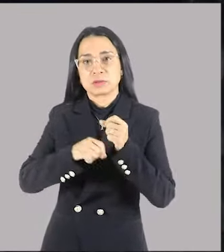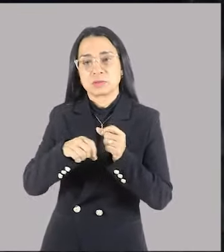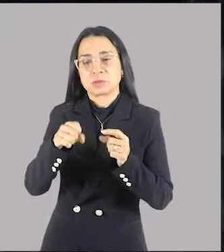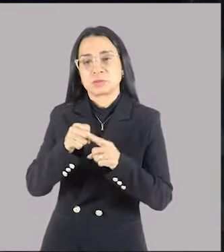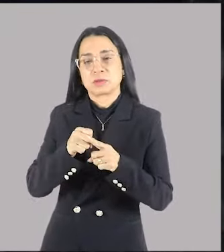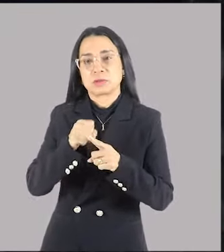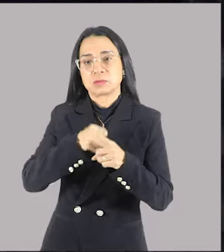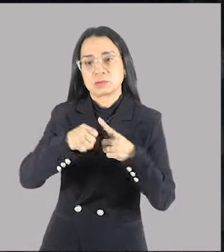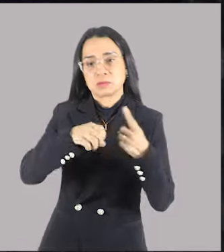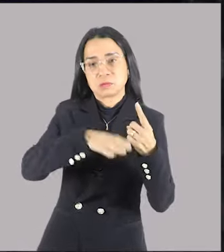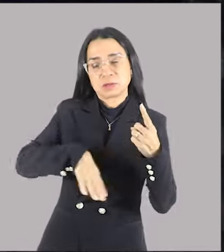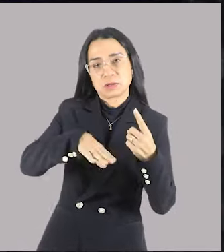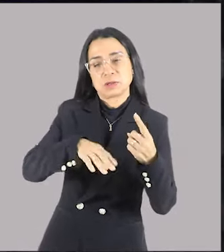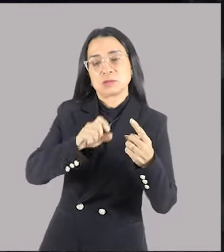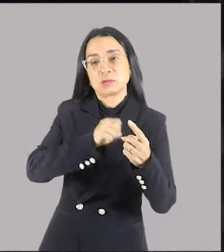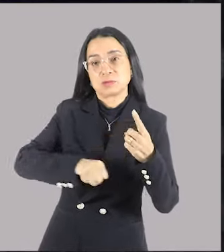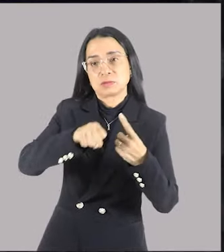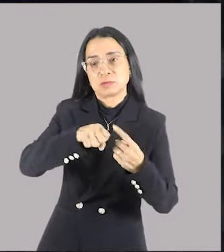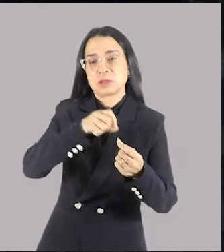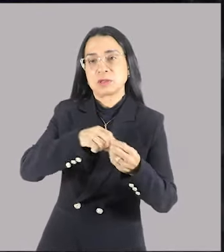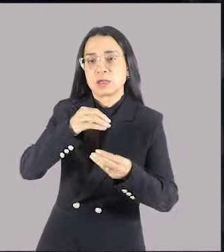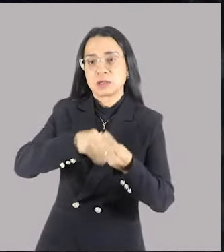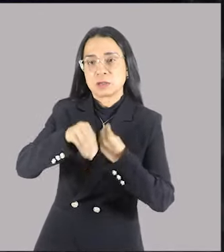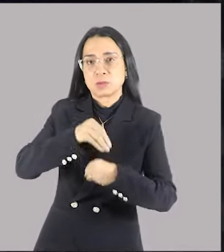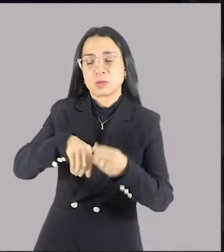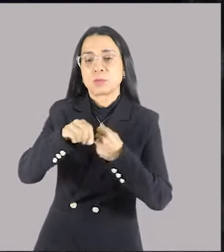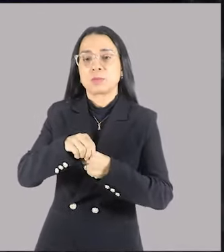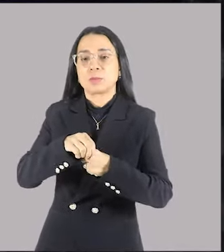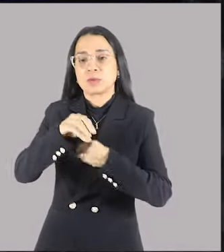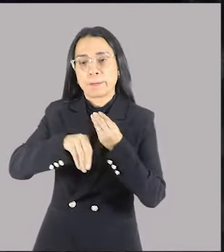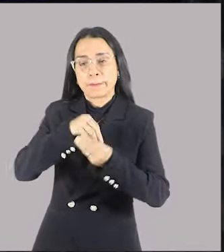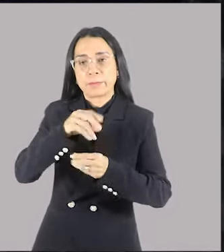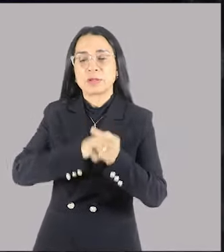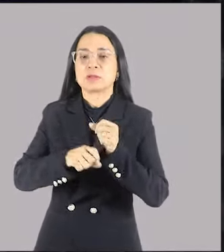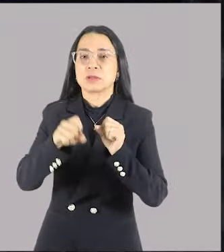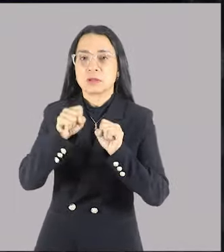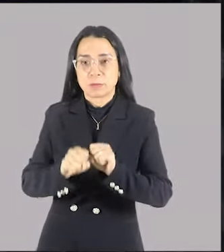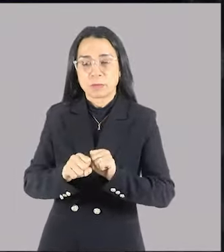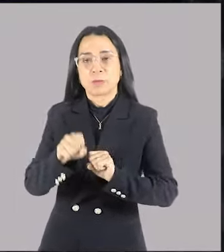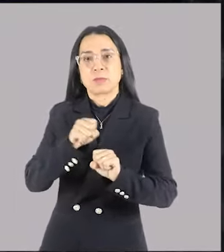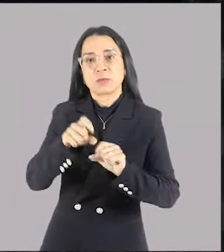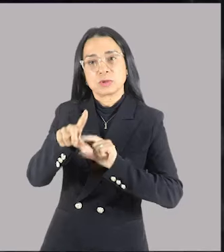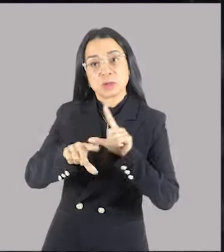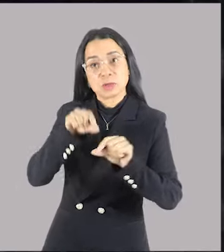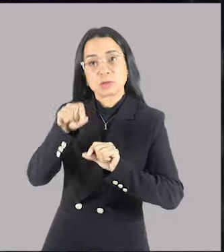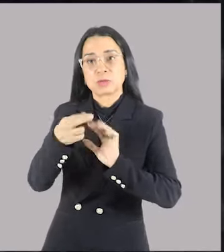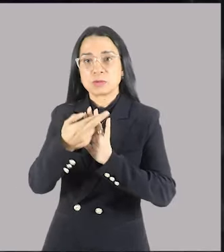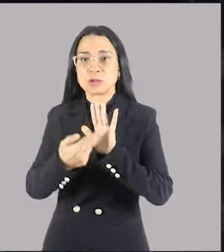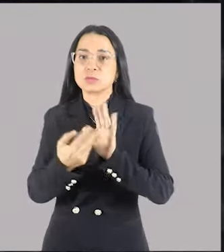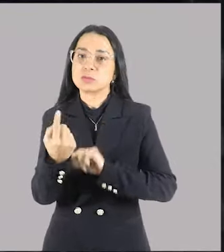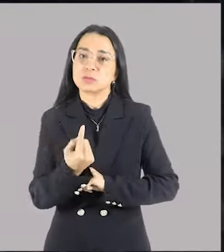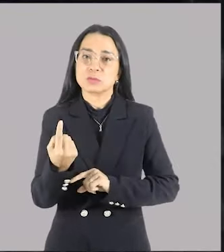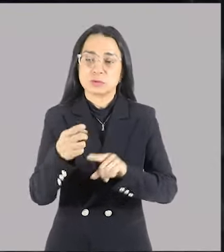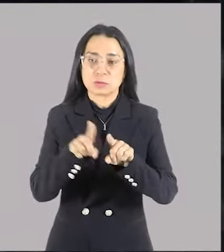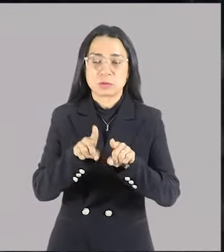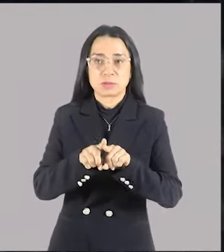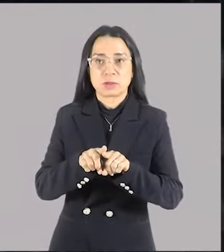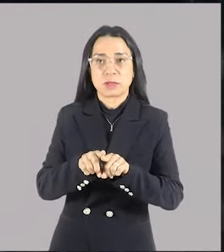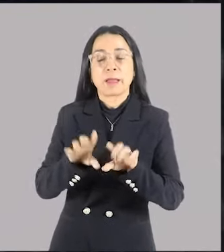economia mista e especificamente dos Correios que a gente já trabalhou podem optar por exemplo por um regime único também mas